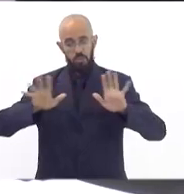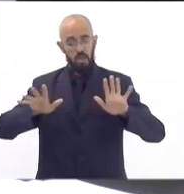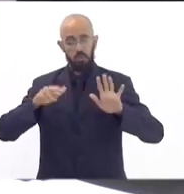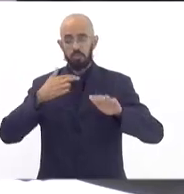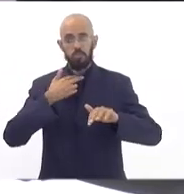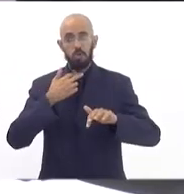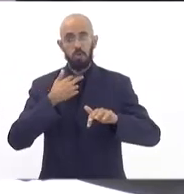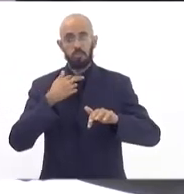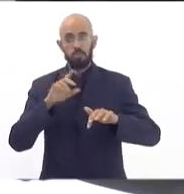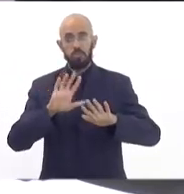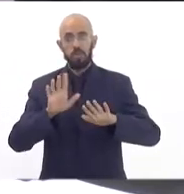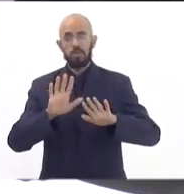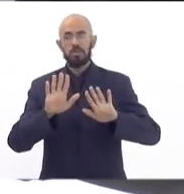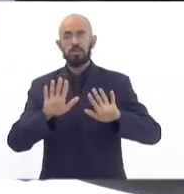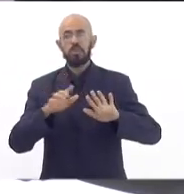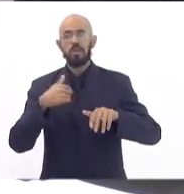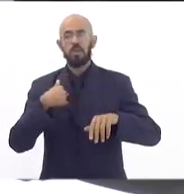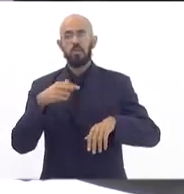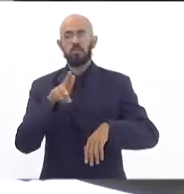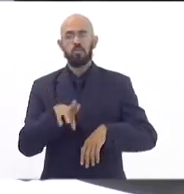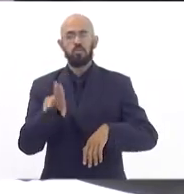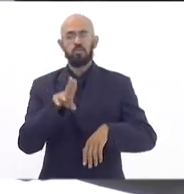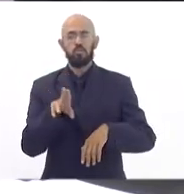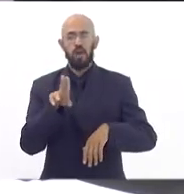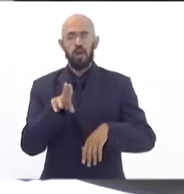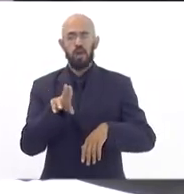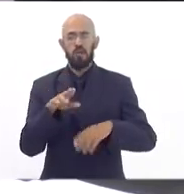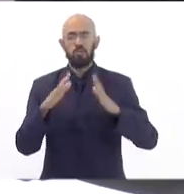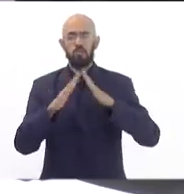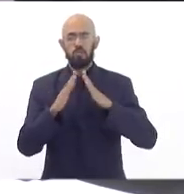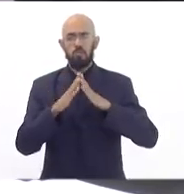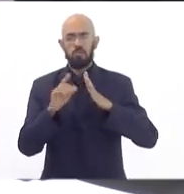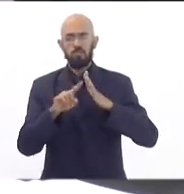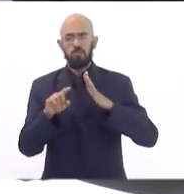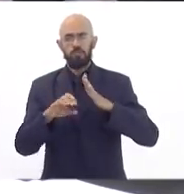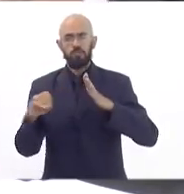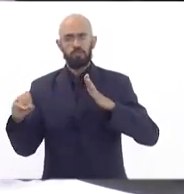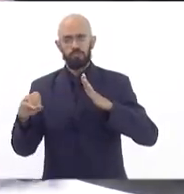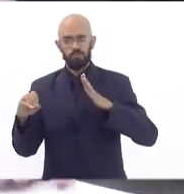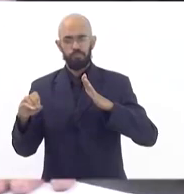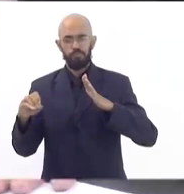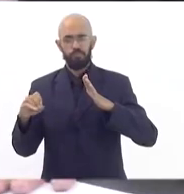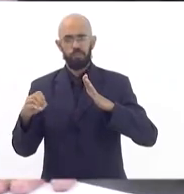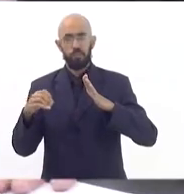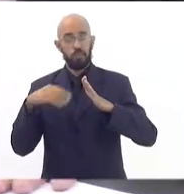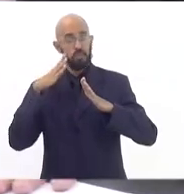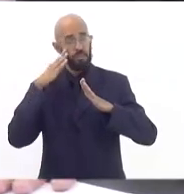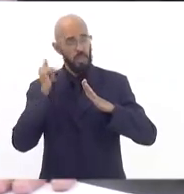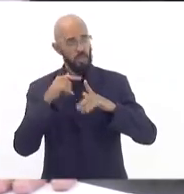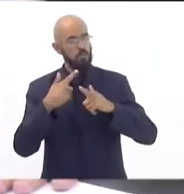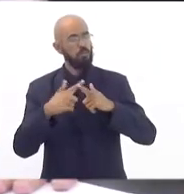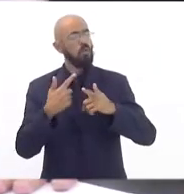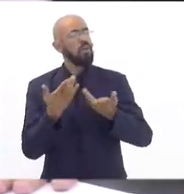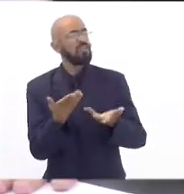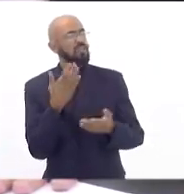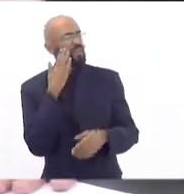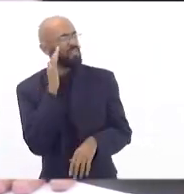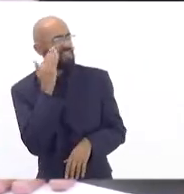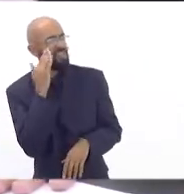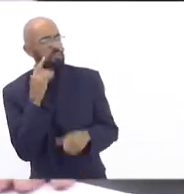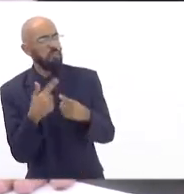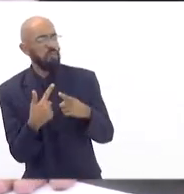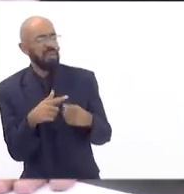usuário do sistema de trem moradora da Zona Oeste tem o conhecimento disso eu queria saber como as Polícia Civil Polícia